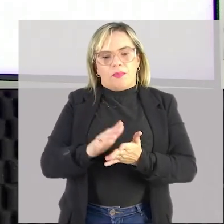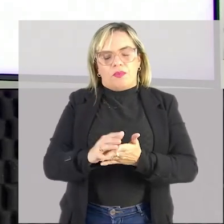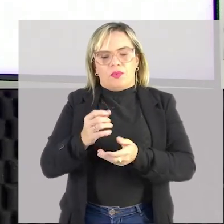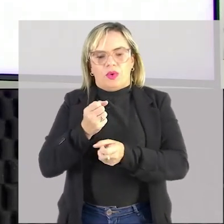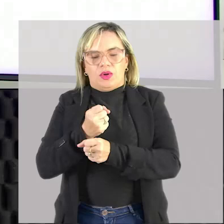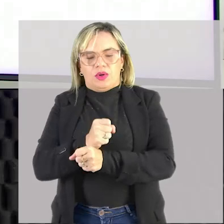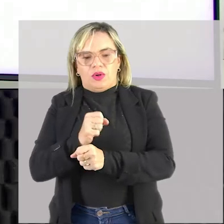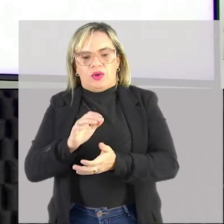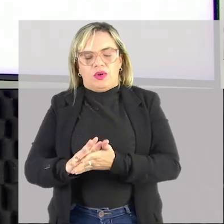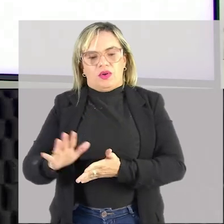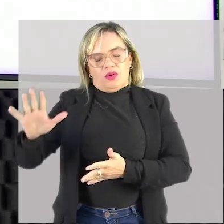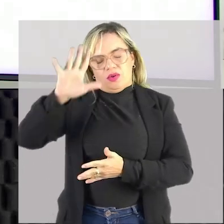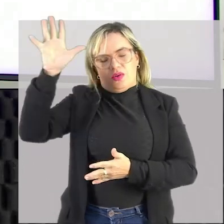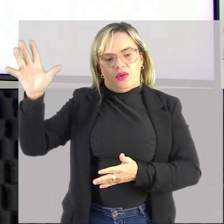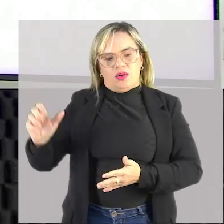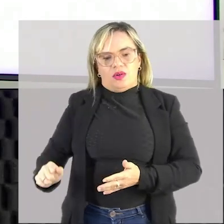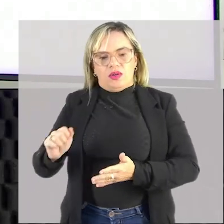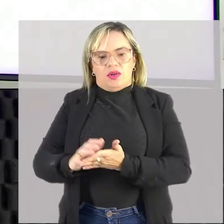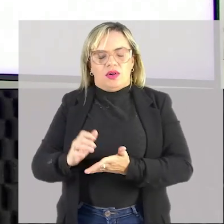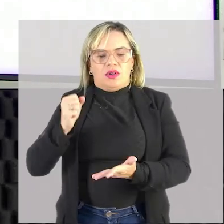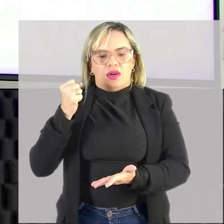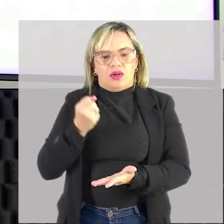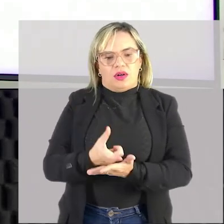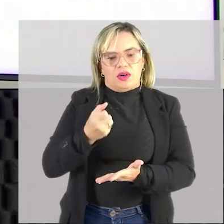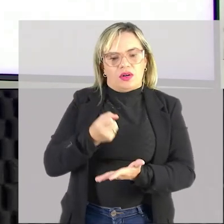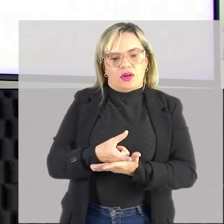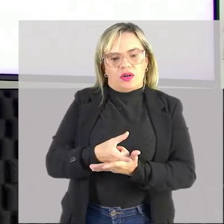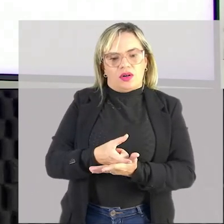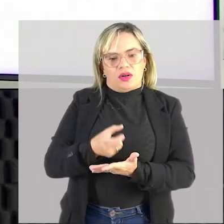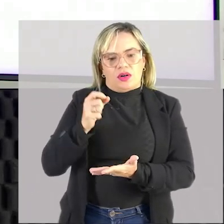escravização africana de comprar